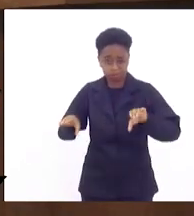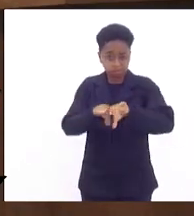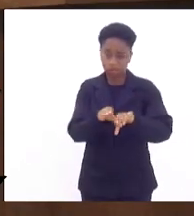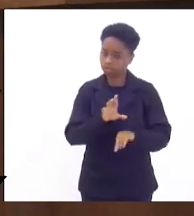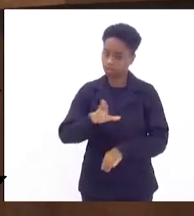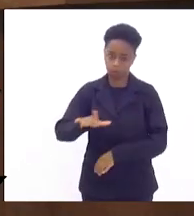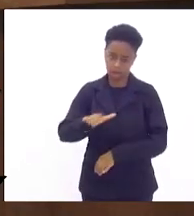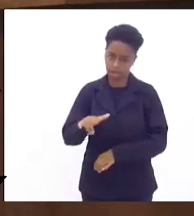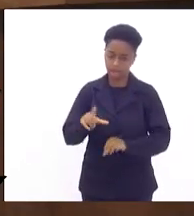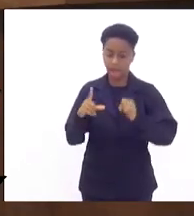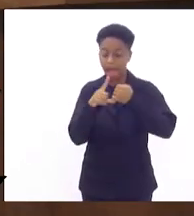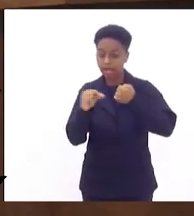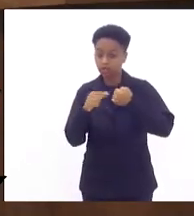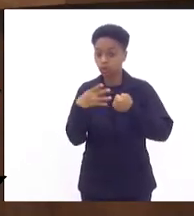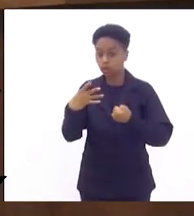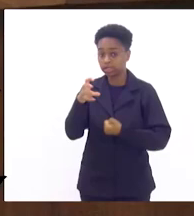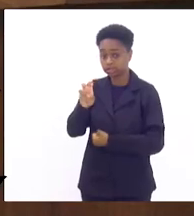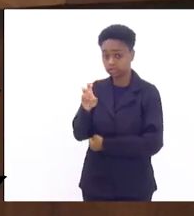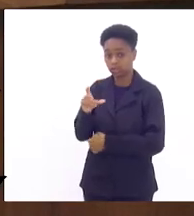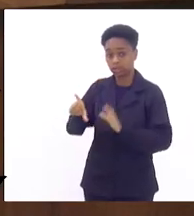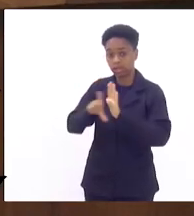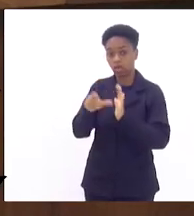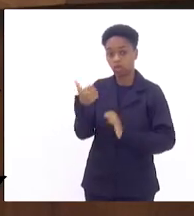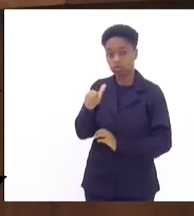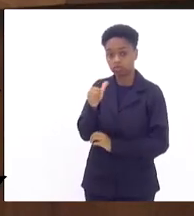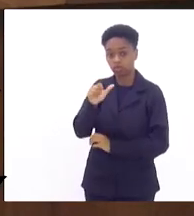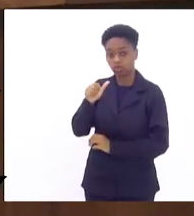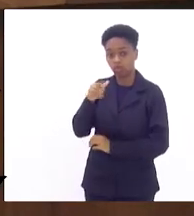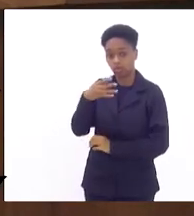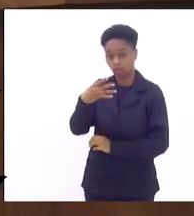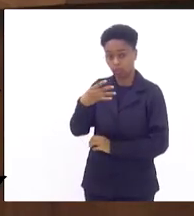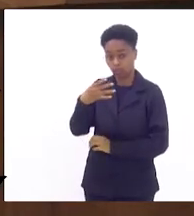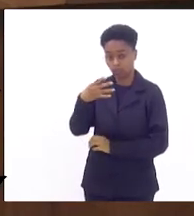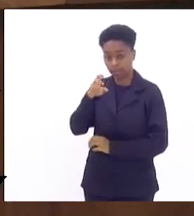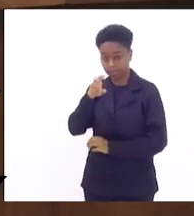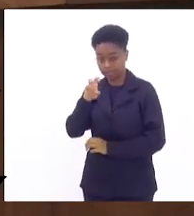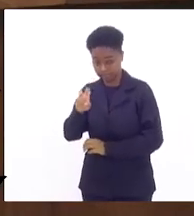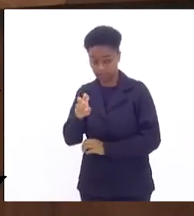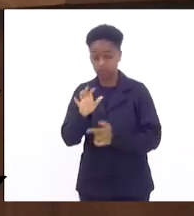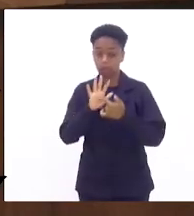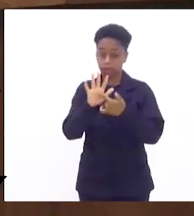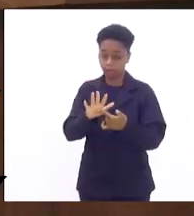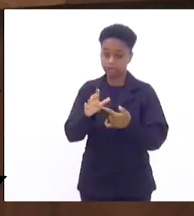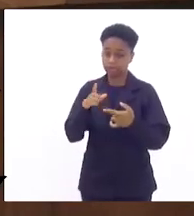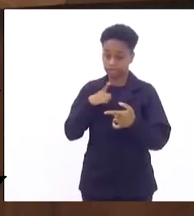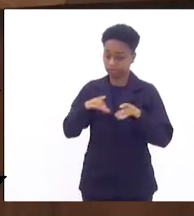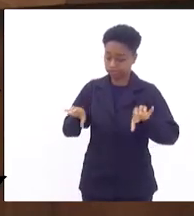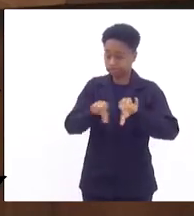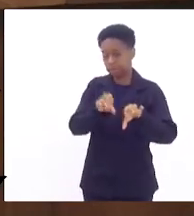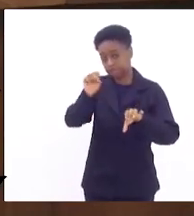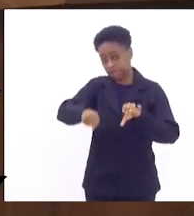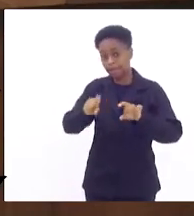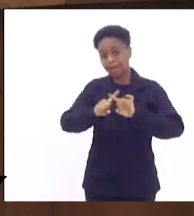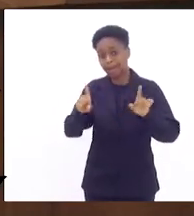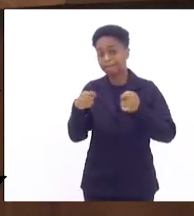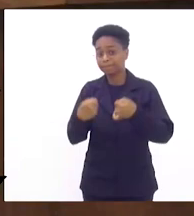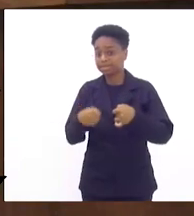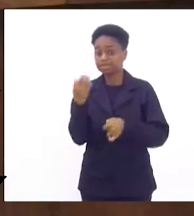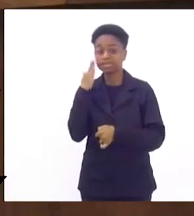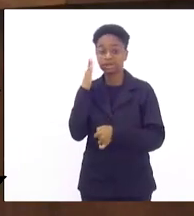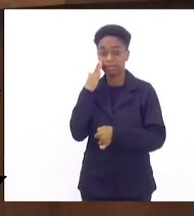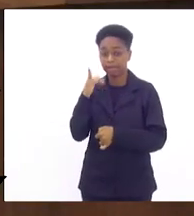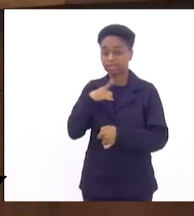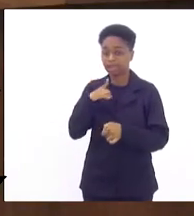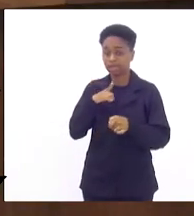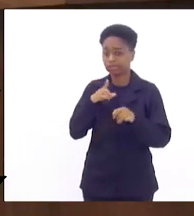O artigo 45 da Lei 11.445 determina a conexão compulsória, sim, mas a gente tem que ver que a gente está numa realidade, num